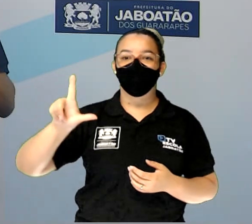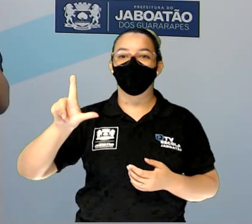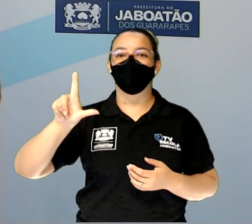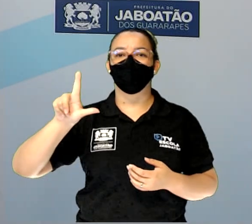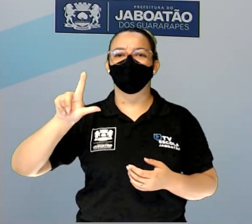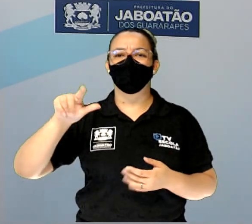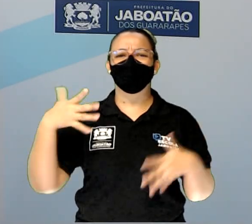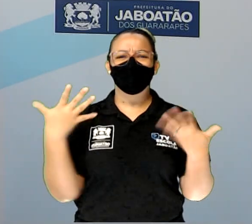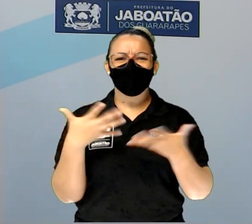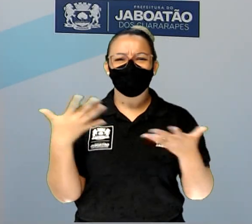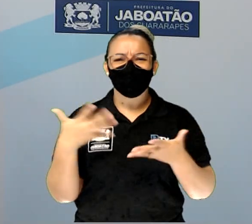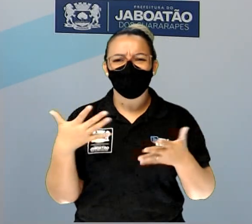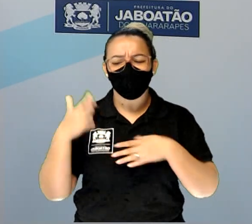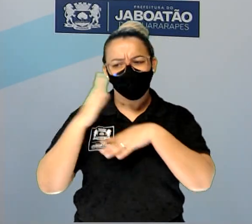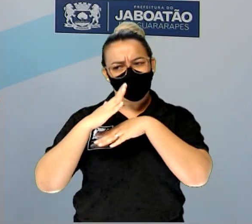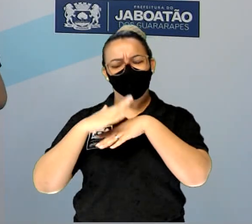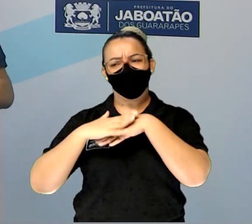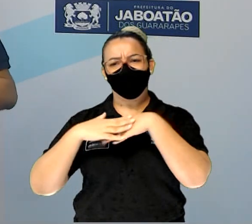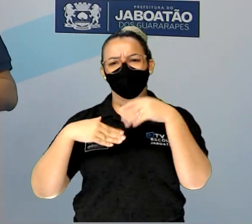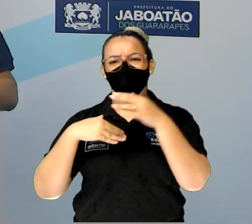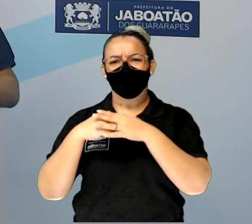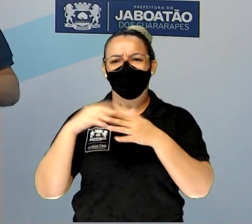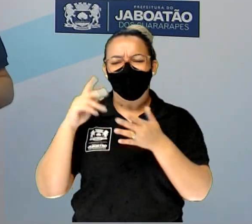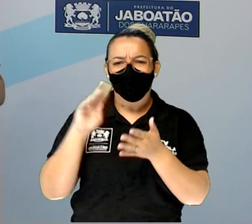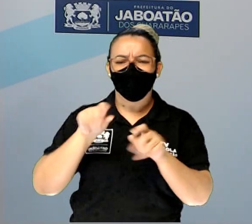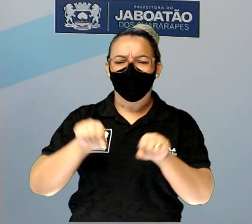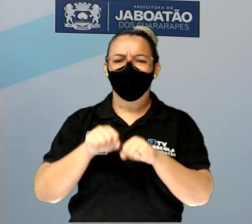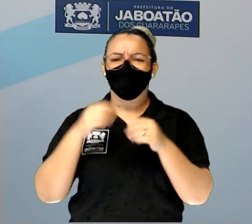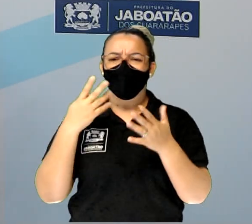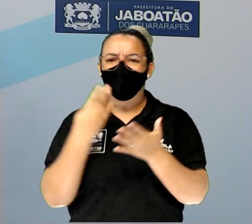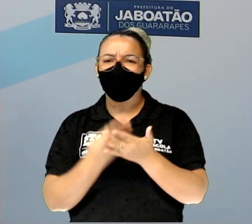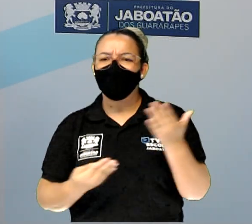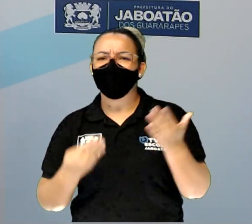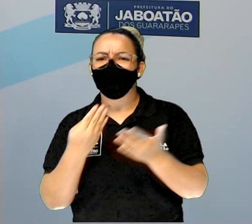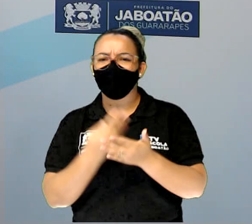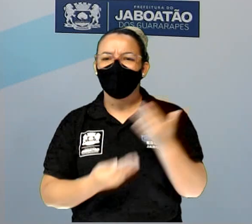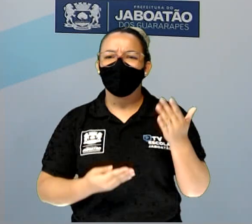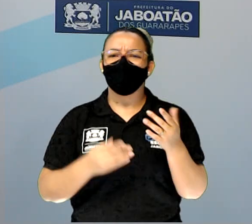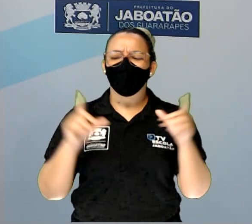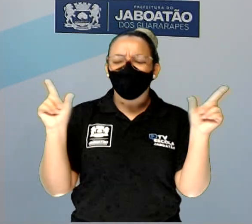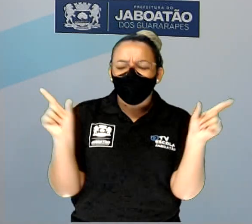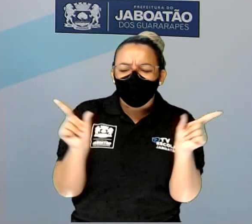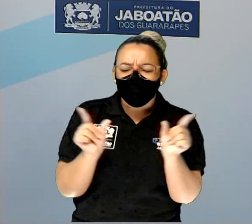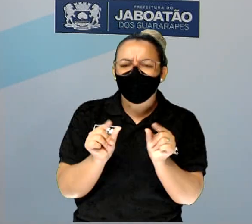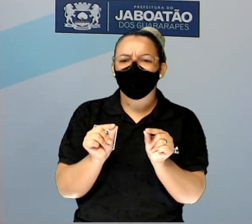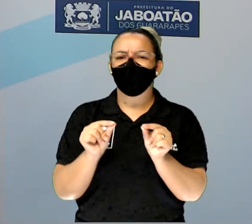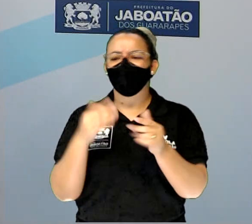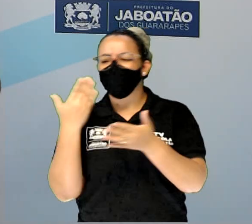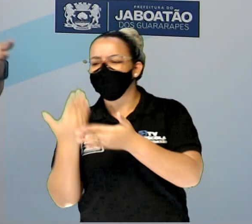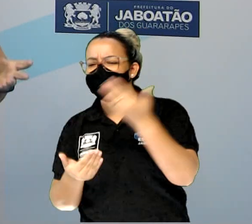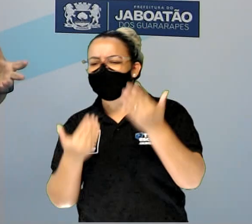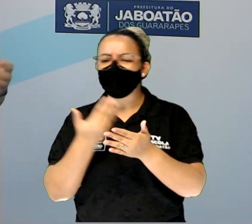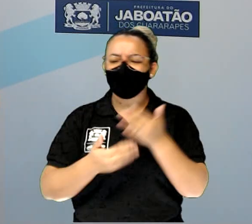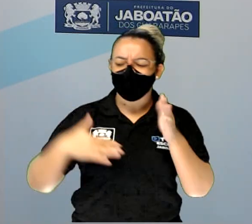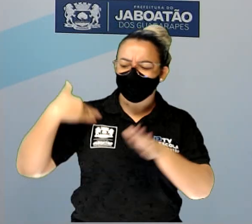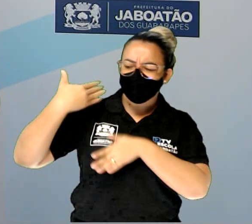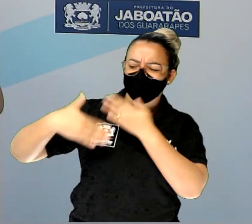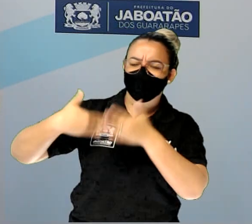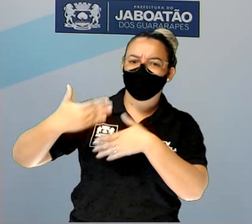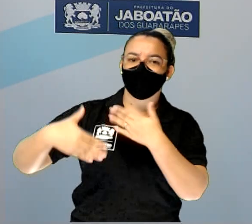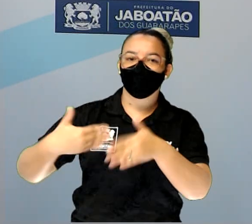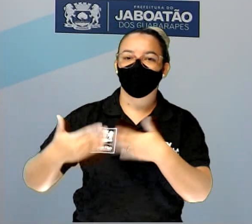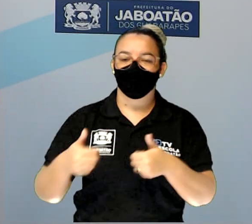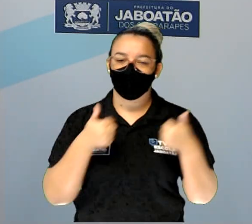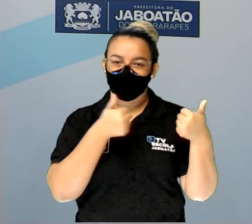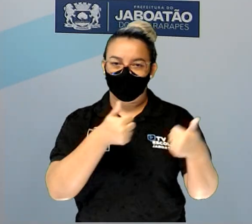tem os vestígios desse órgão. Ele perdeu aquela função, diminuiu de tamanho, foi se perdendo ao longo da evolução.